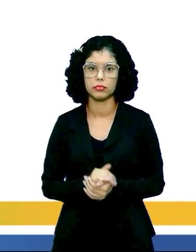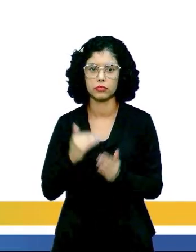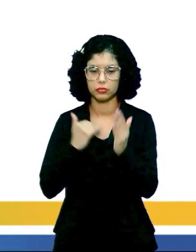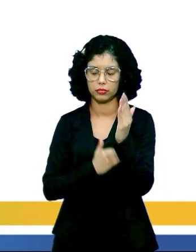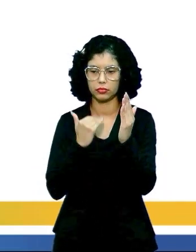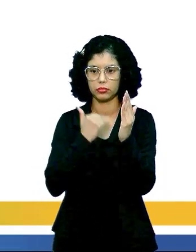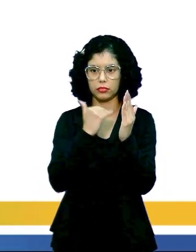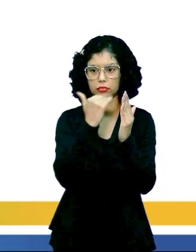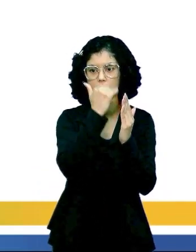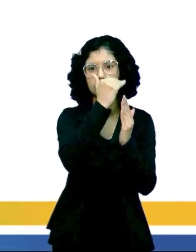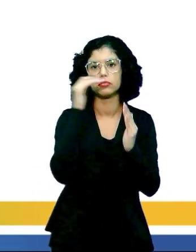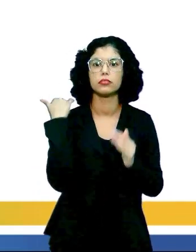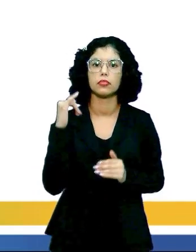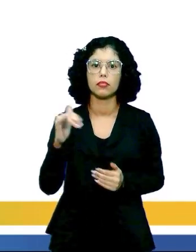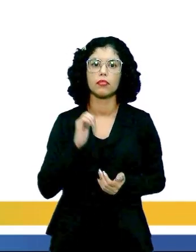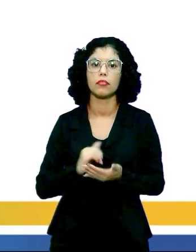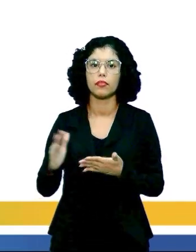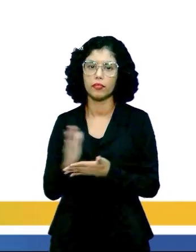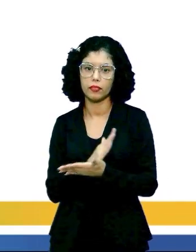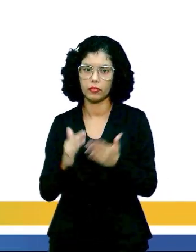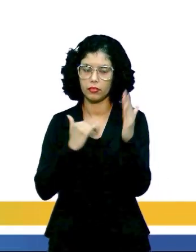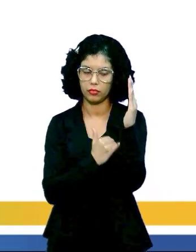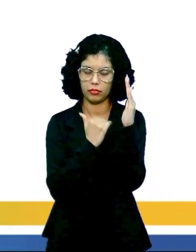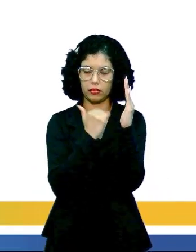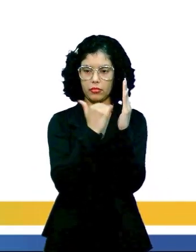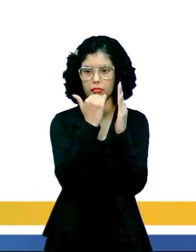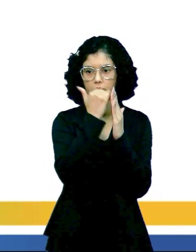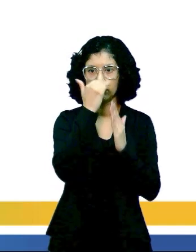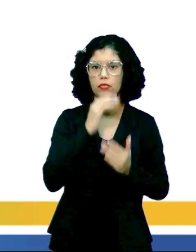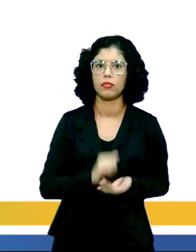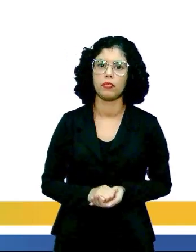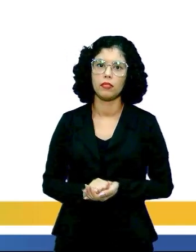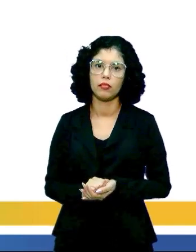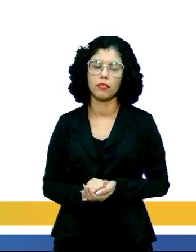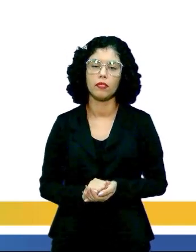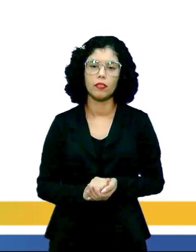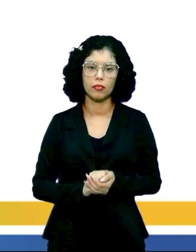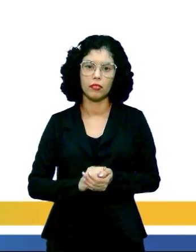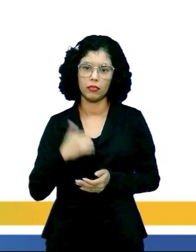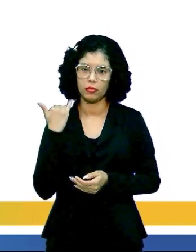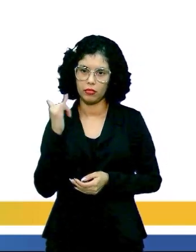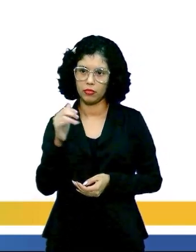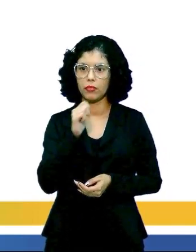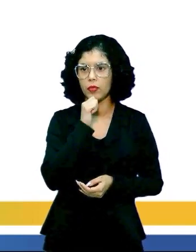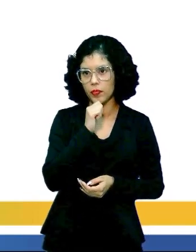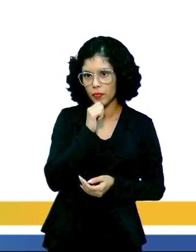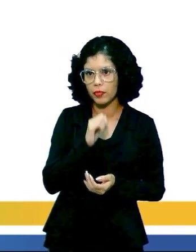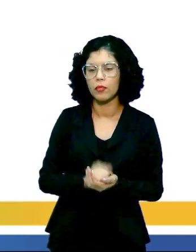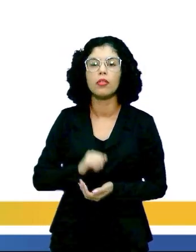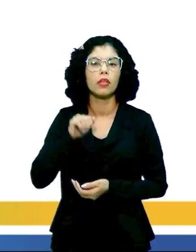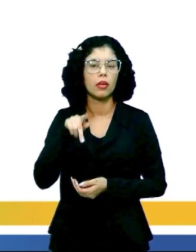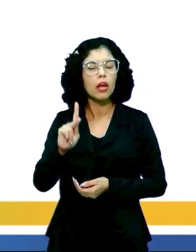níveis energéticos, né? Então nós temos alguns níveis energéticos, que são as camadas energéticas, aquelas K, L, M,